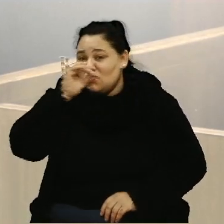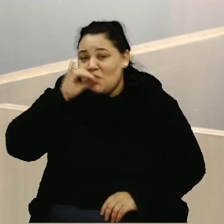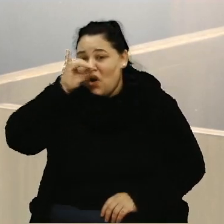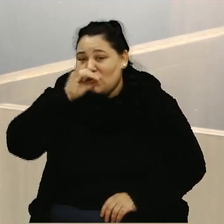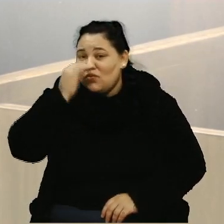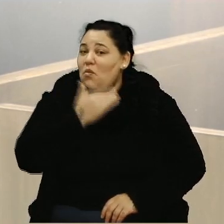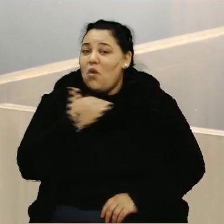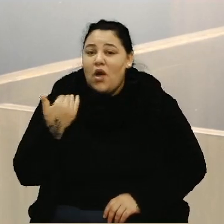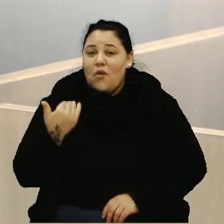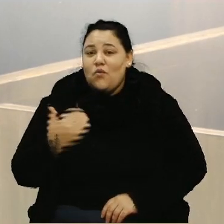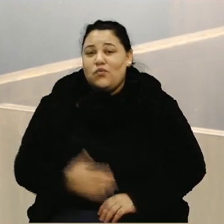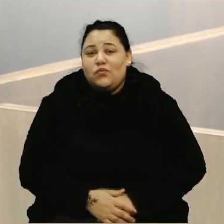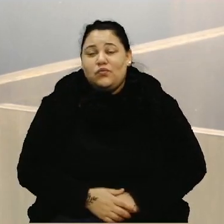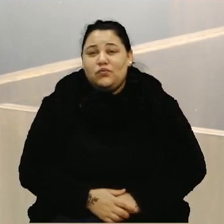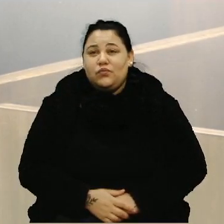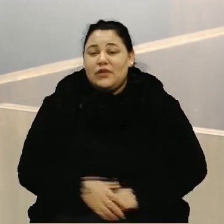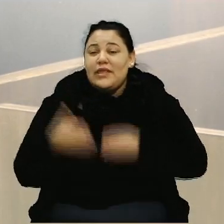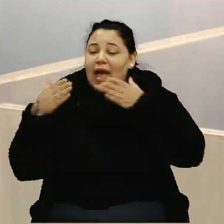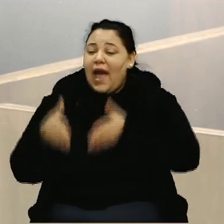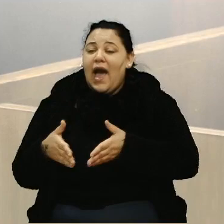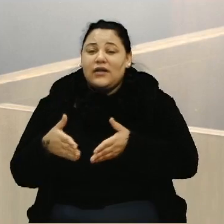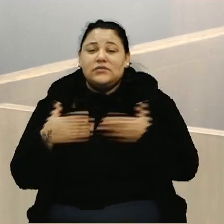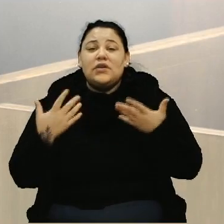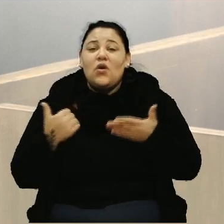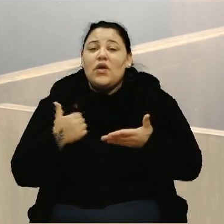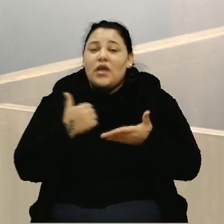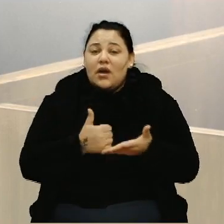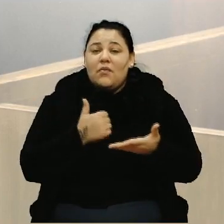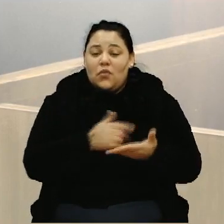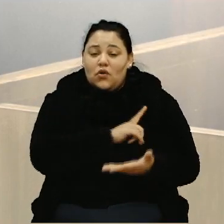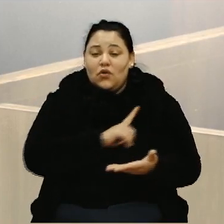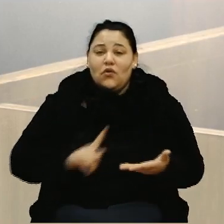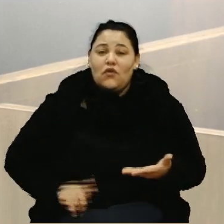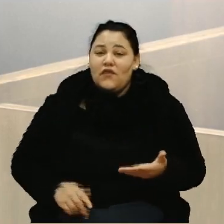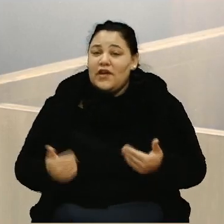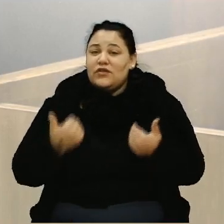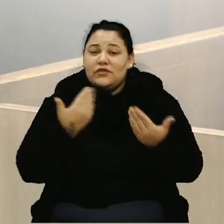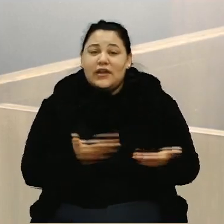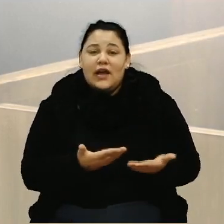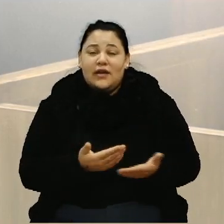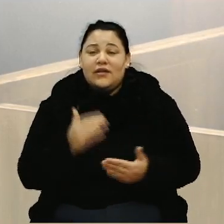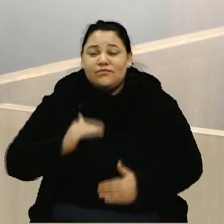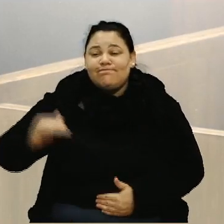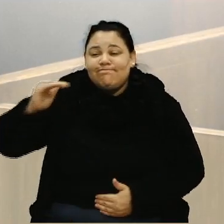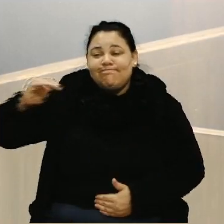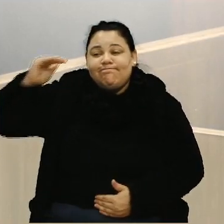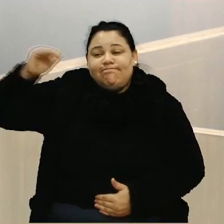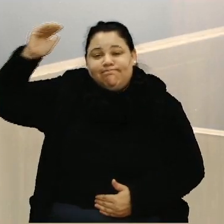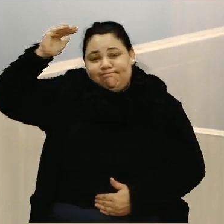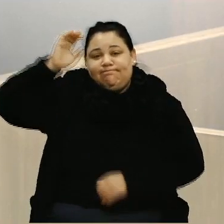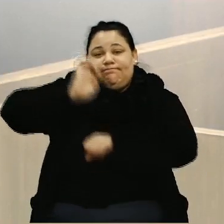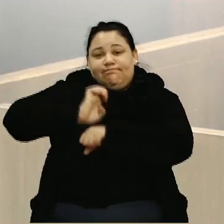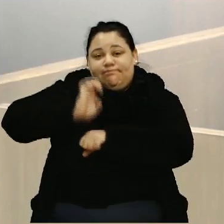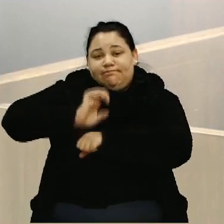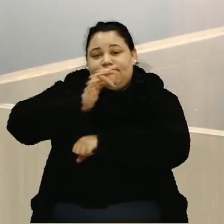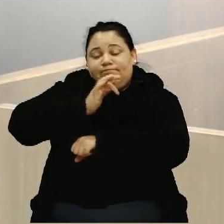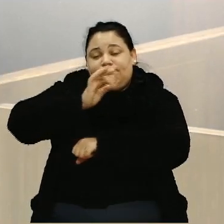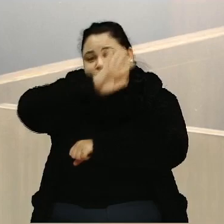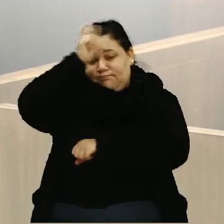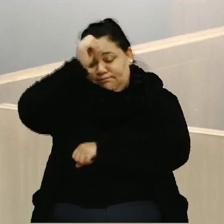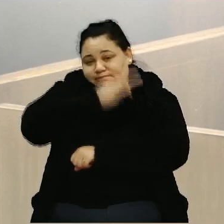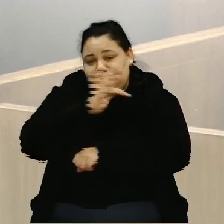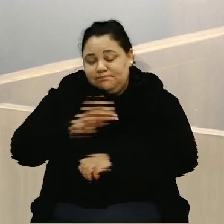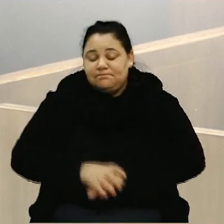enterrados. Então, o que apoio o governo vai estar dando, tanto no nível municipal, estadual e federal. Então, eu aproveitei essa